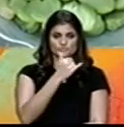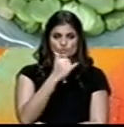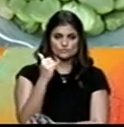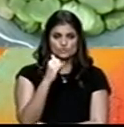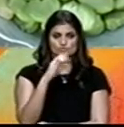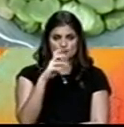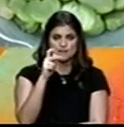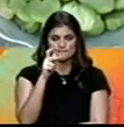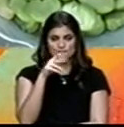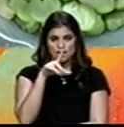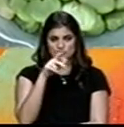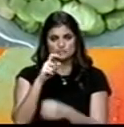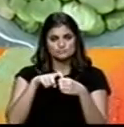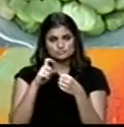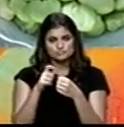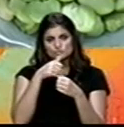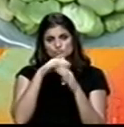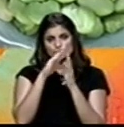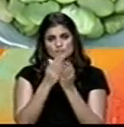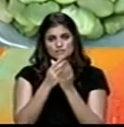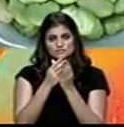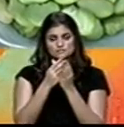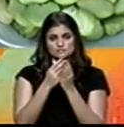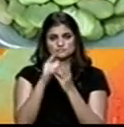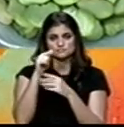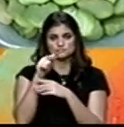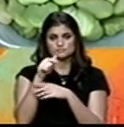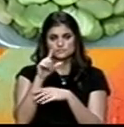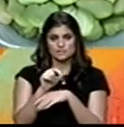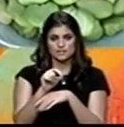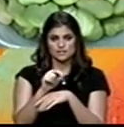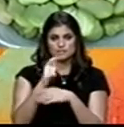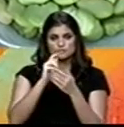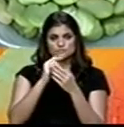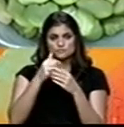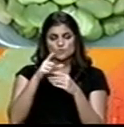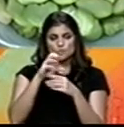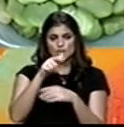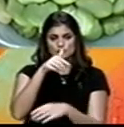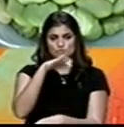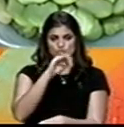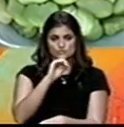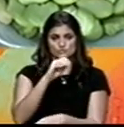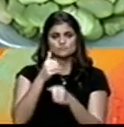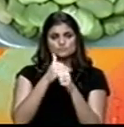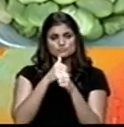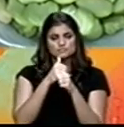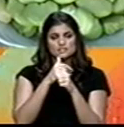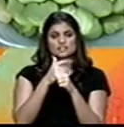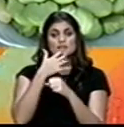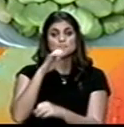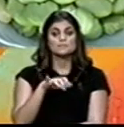200 de cavala em conserva, 200 de tomate maduro, uma colher de sobremesa de coentros picados e, quem diria,